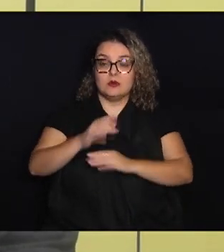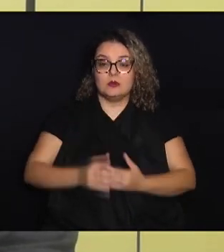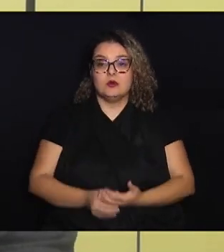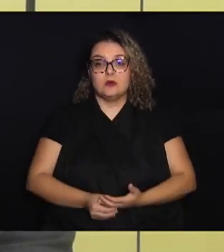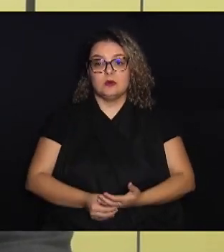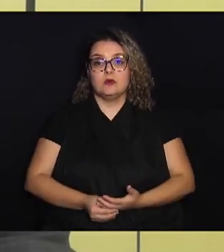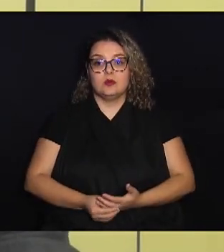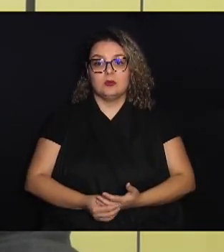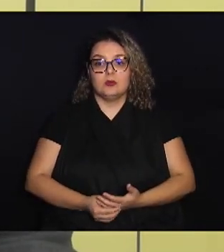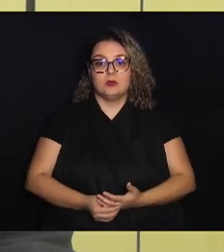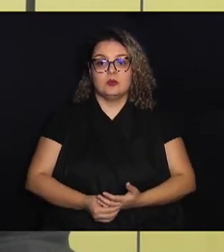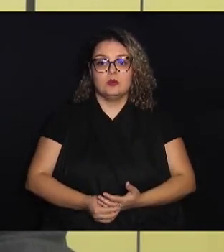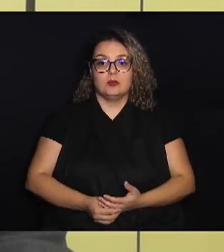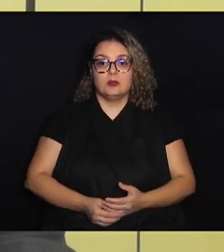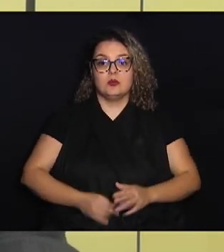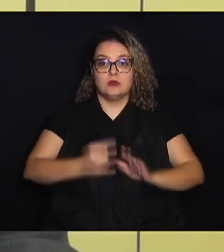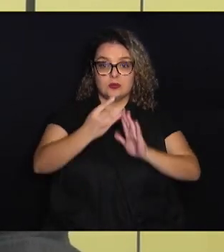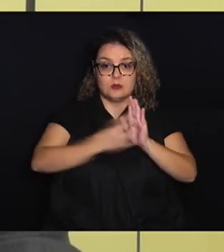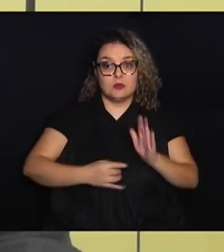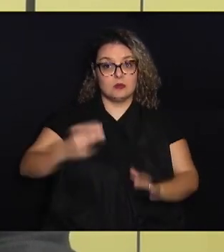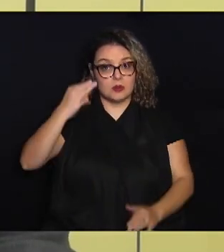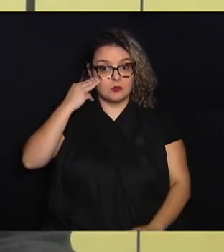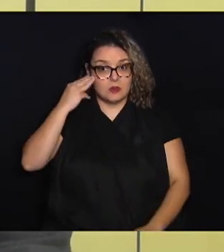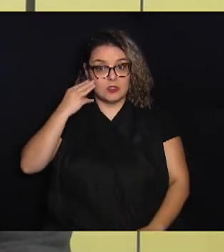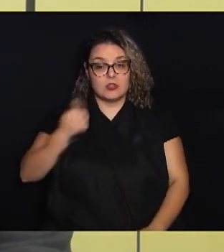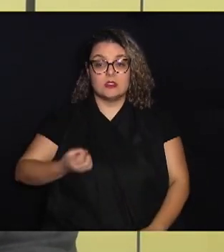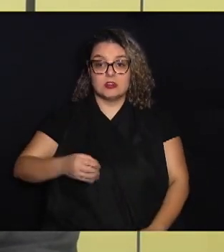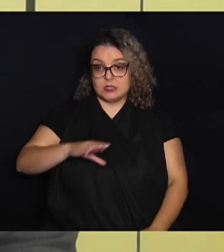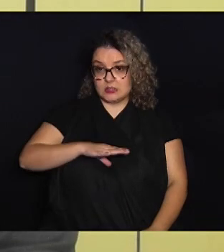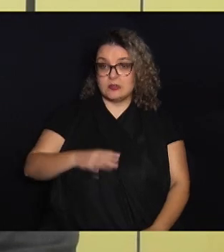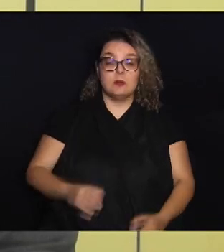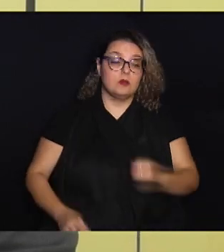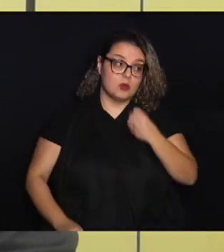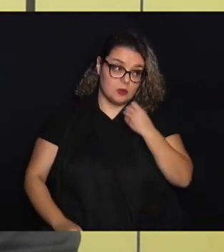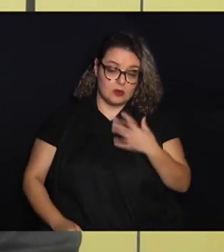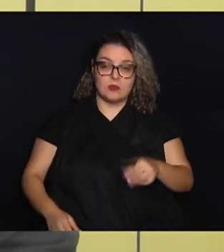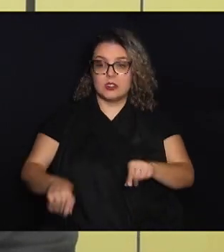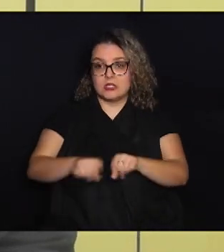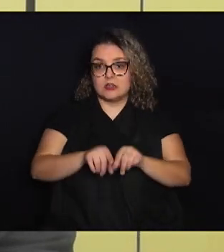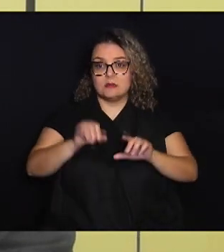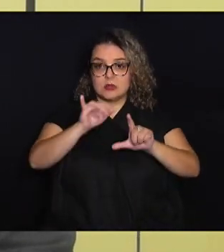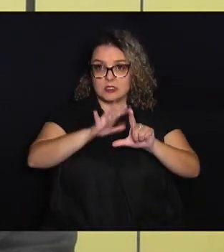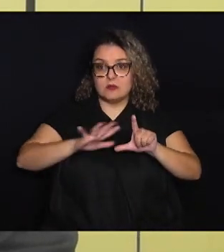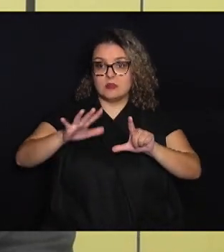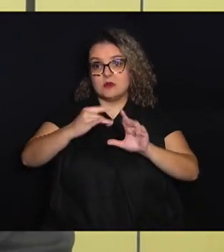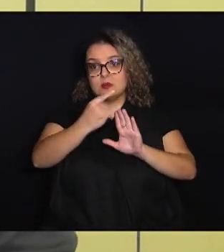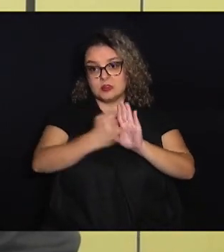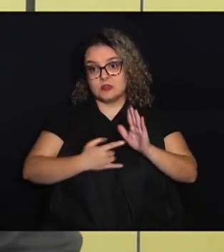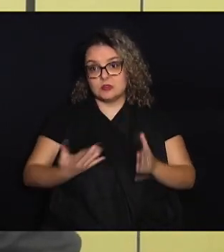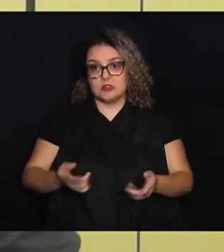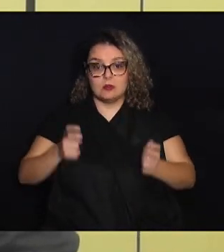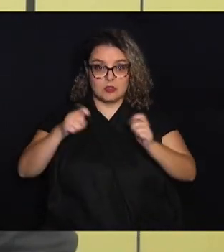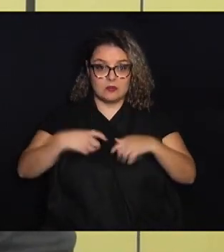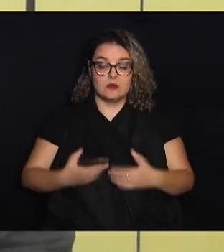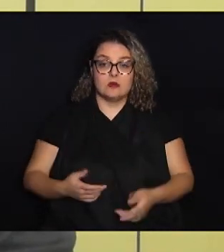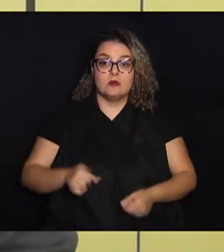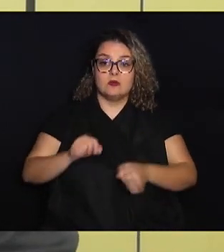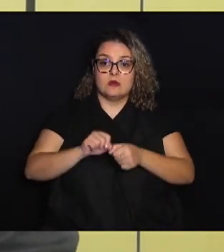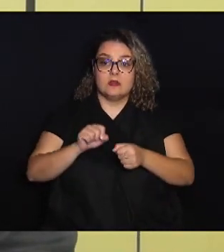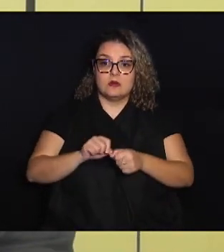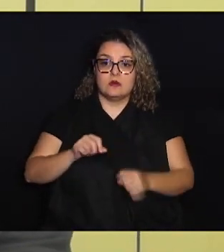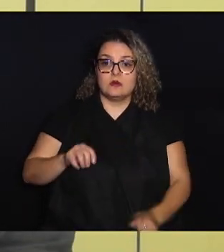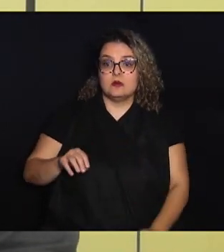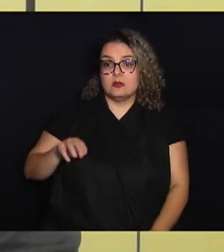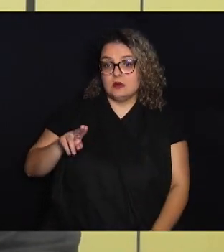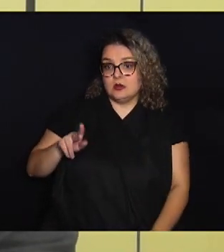o documentário Memórias da Cidade. Boa. E também imagens desses documentos. À medida do possível, a gente já está fazendo o upload.